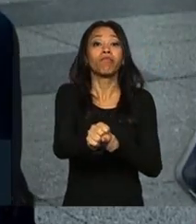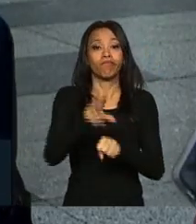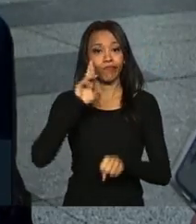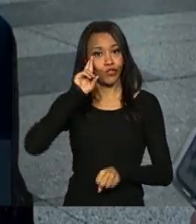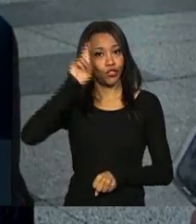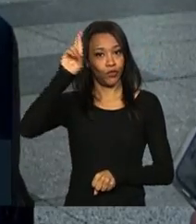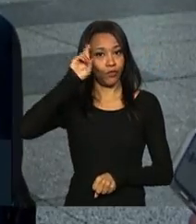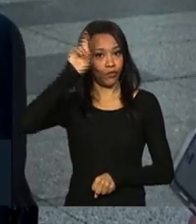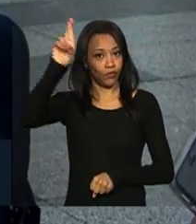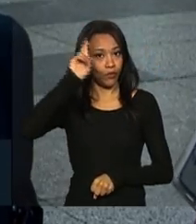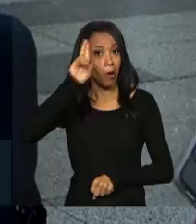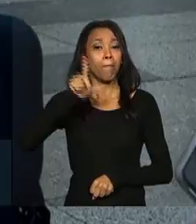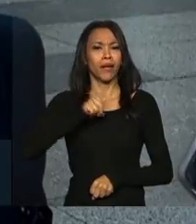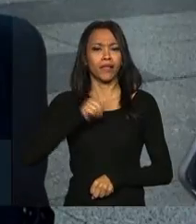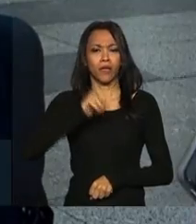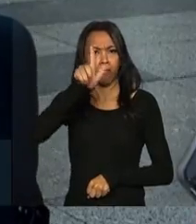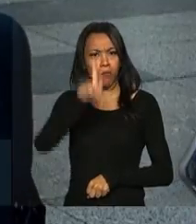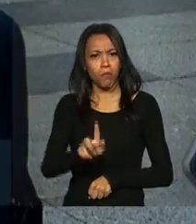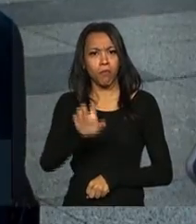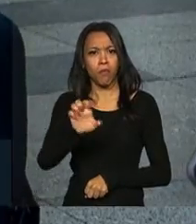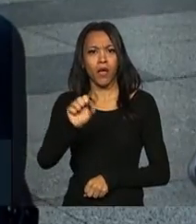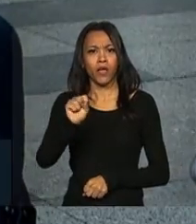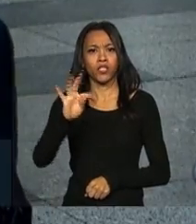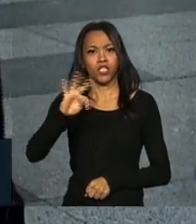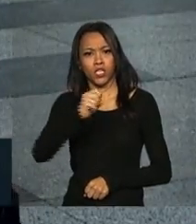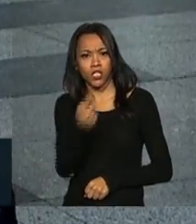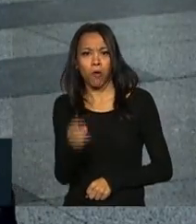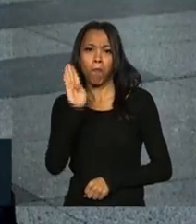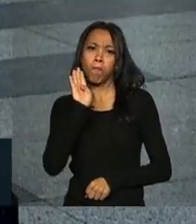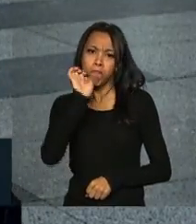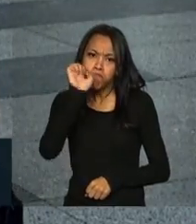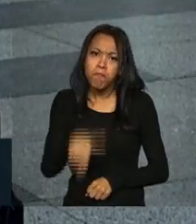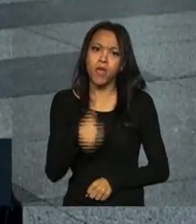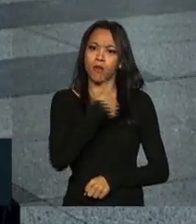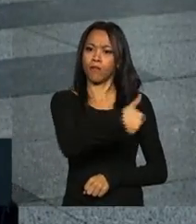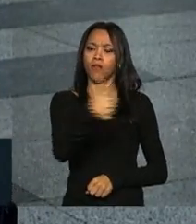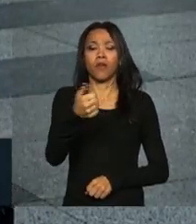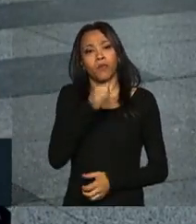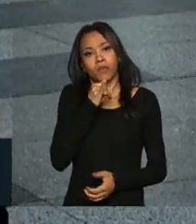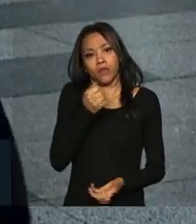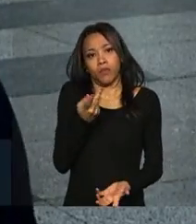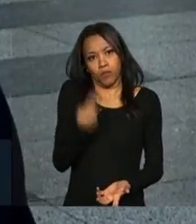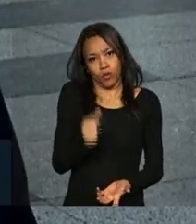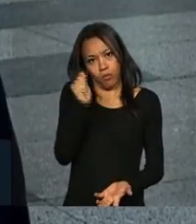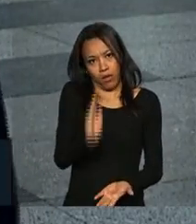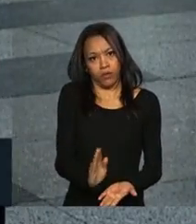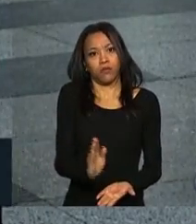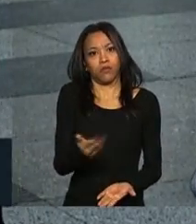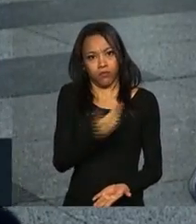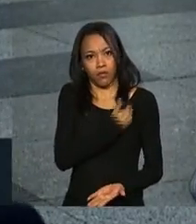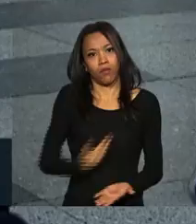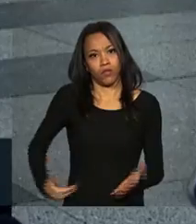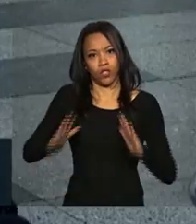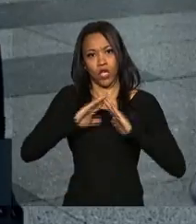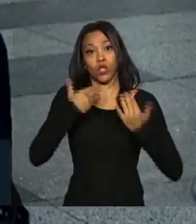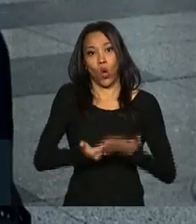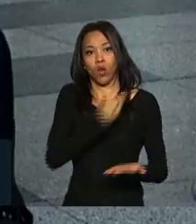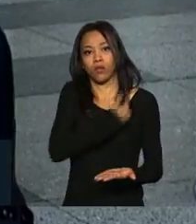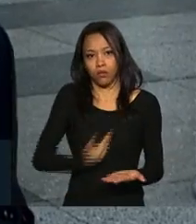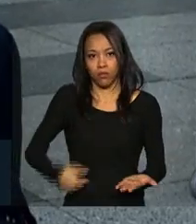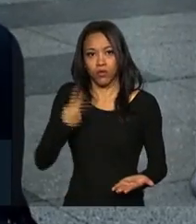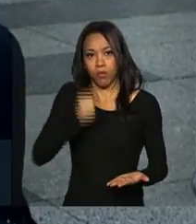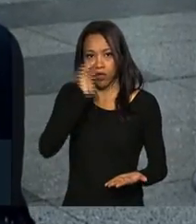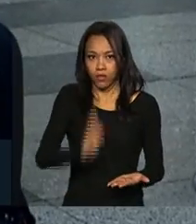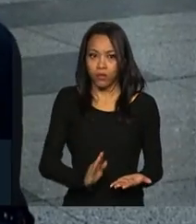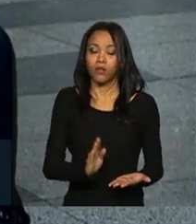você garantir a gestão melhor das escolas, sobretudo a educação básica, no caso do Brasil, quer dizer, da pública no Brasil, mas sempre falando da